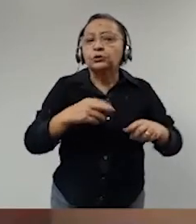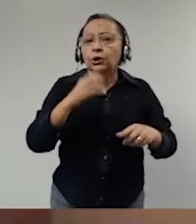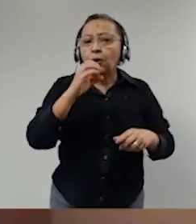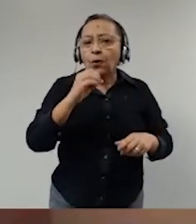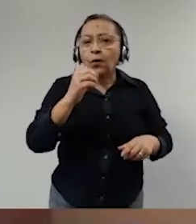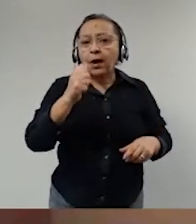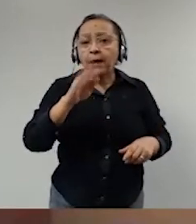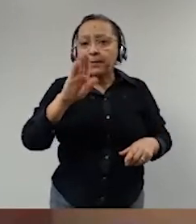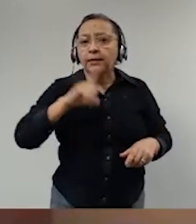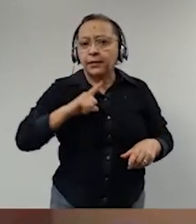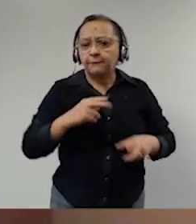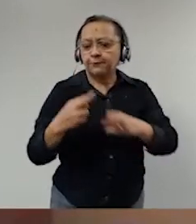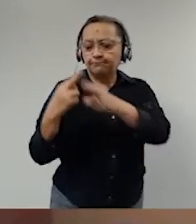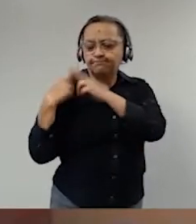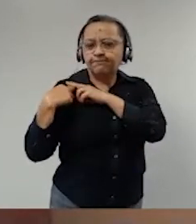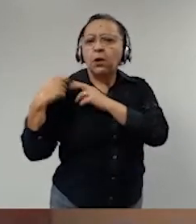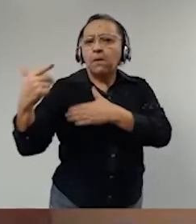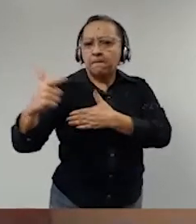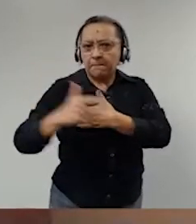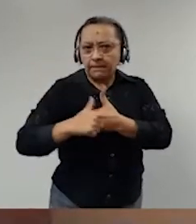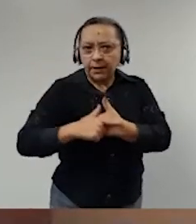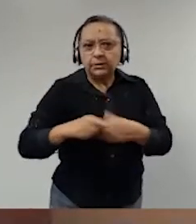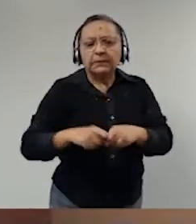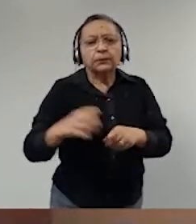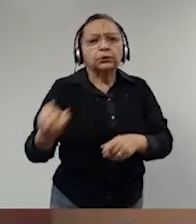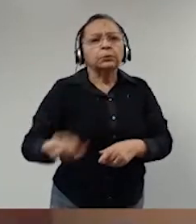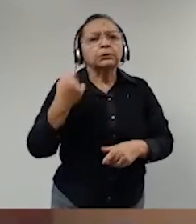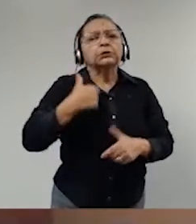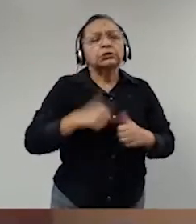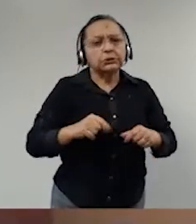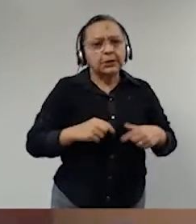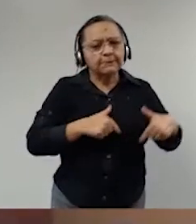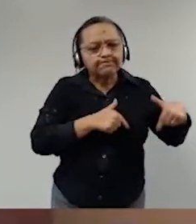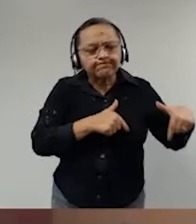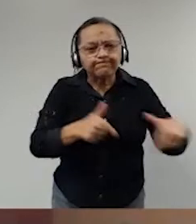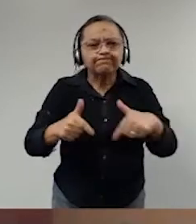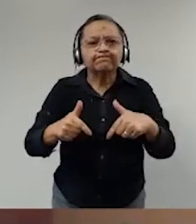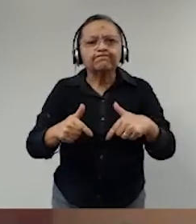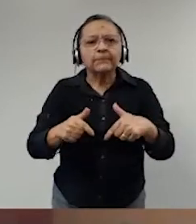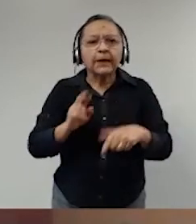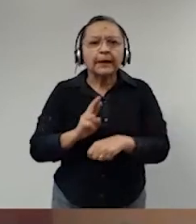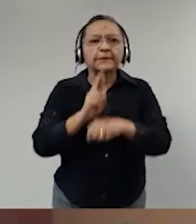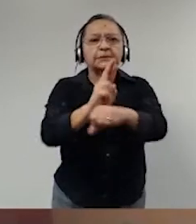bastante importante, e, como eu já disse, esteve na linha de frente das discussões,